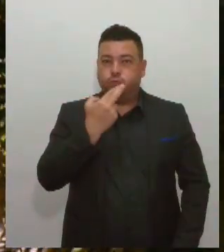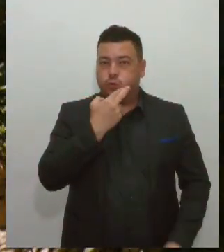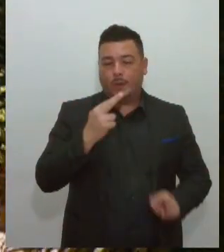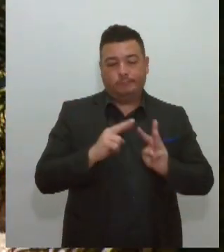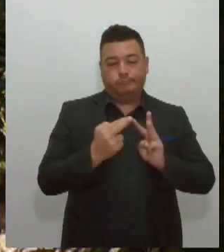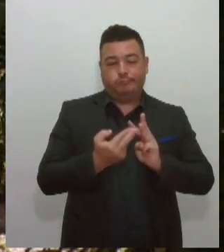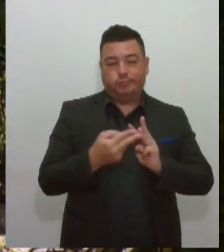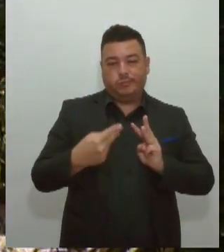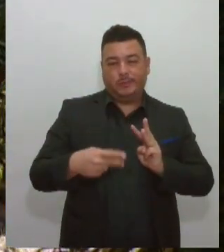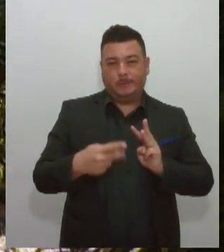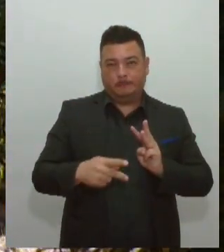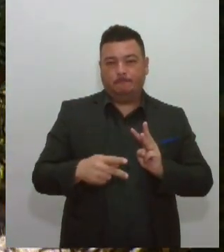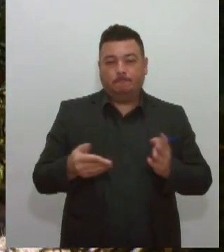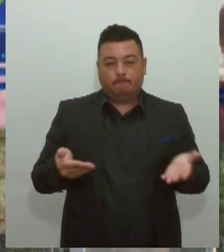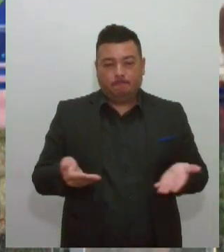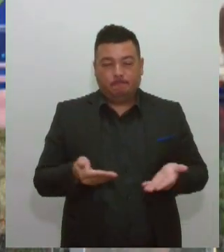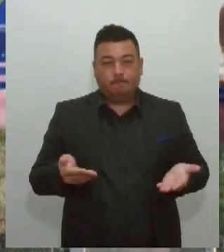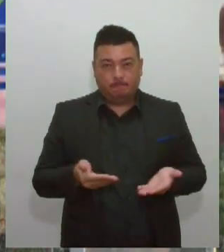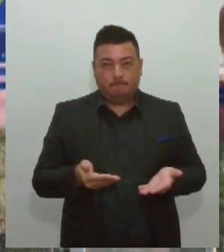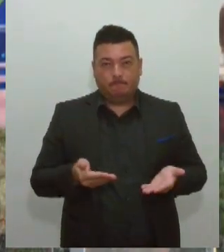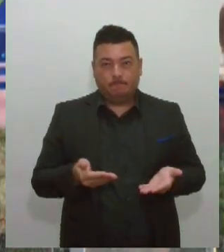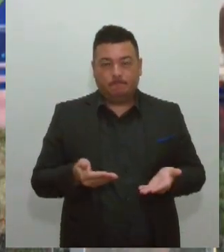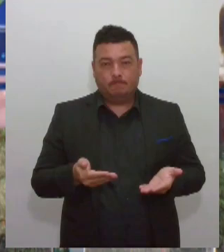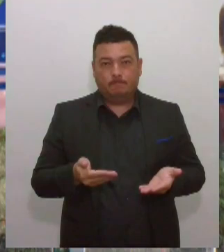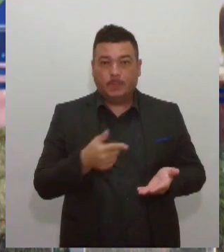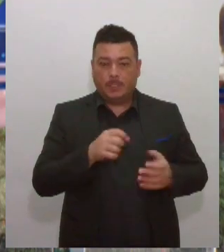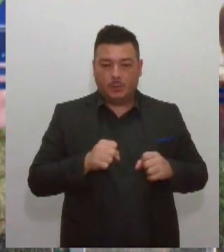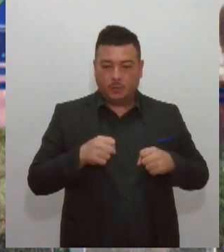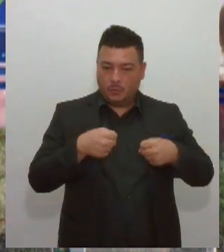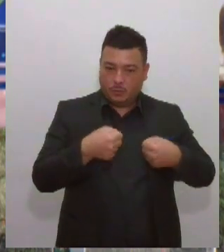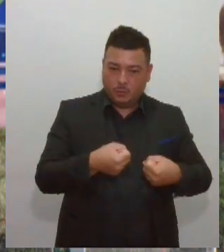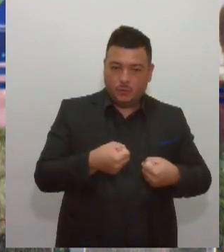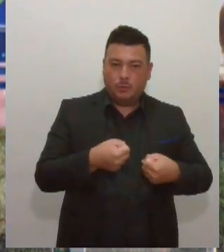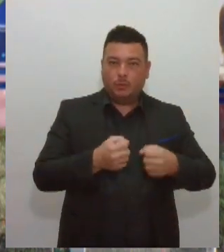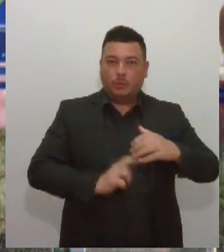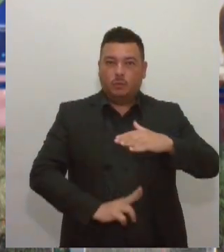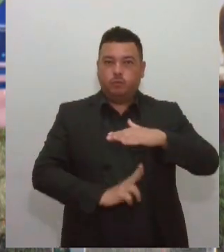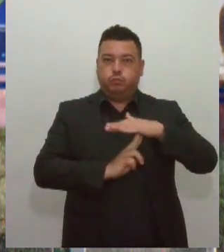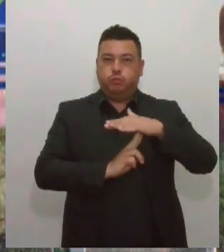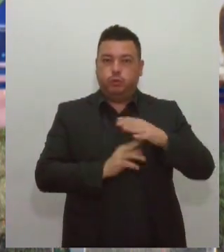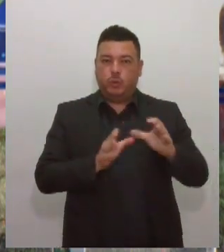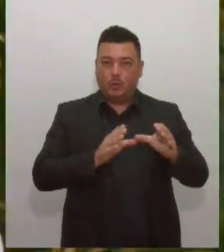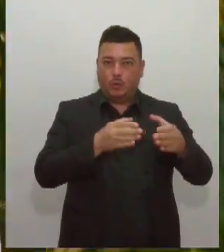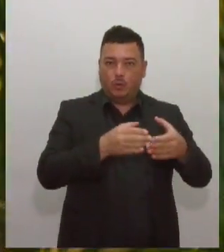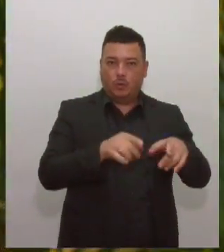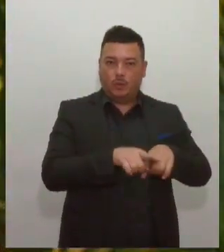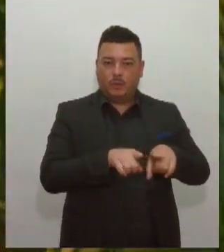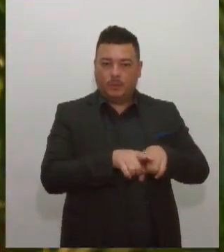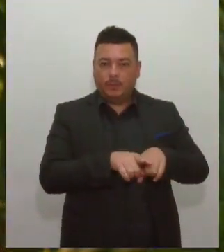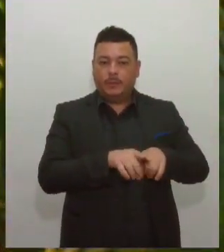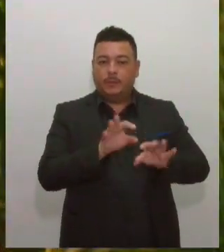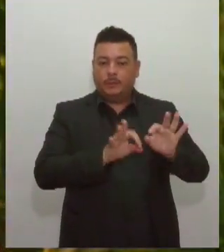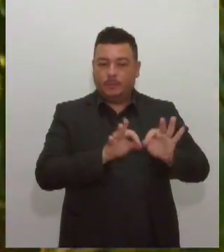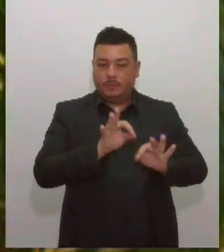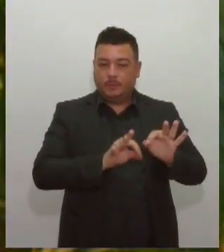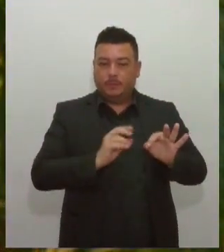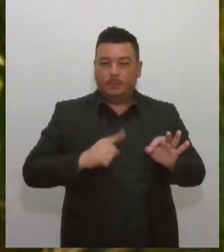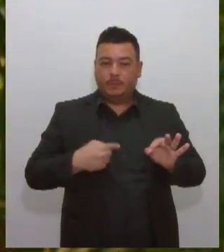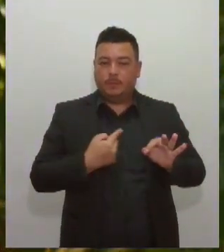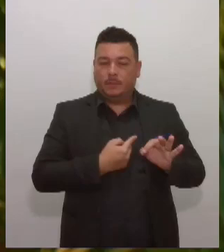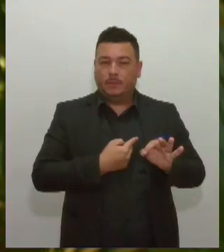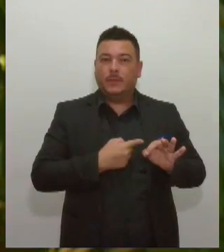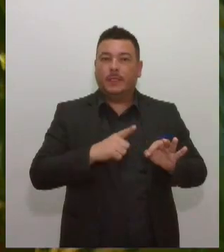que hoje, graças ao empenho do magnífico reitor e da equipe, com muito planejamento, a gente tem garantido